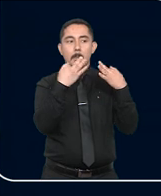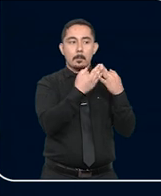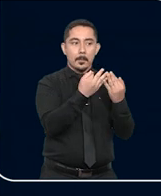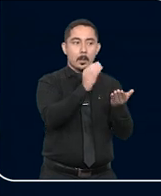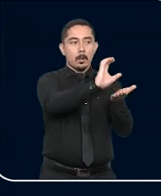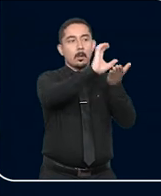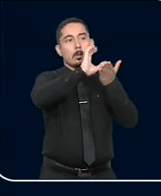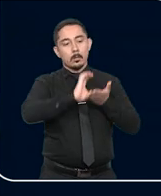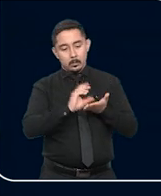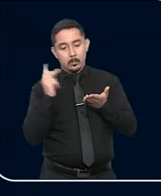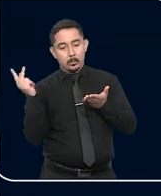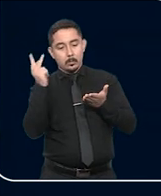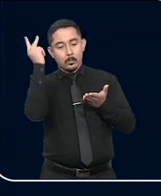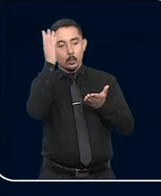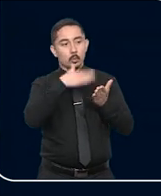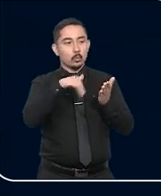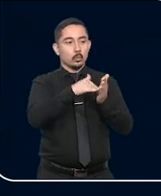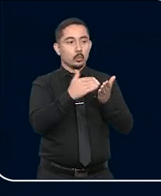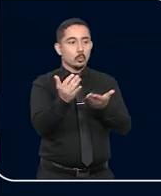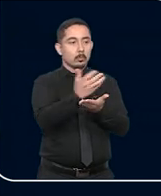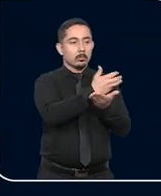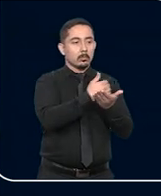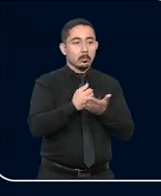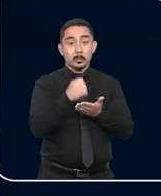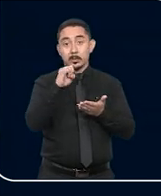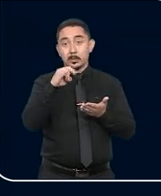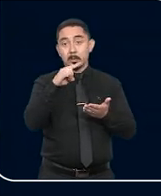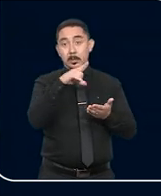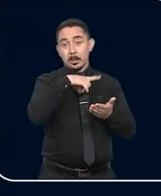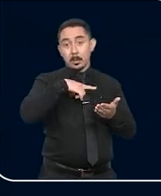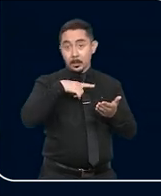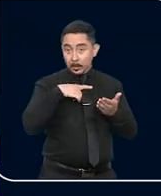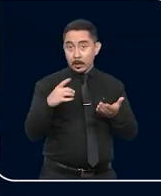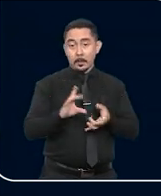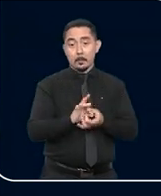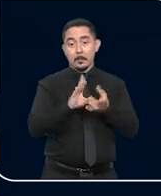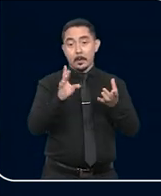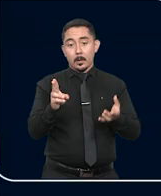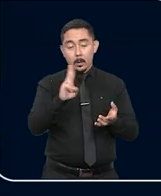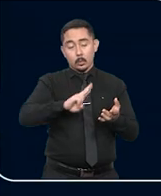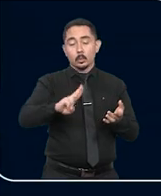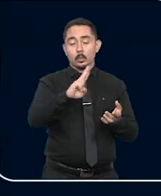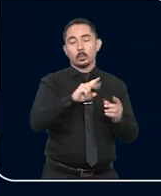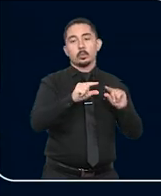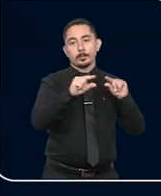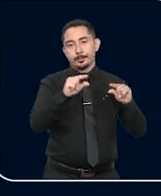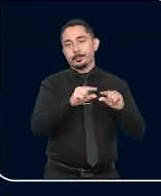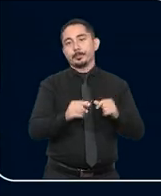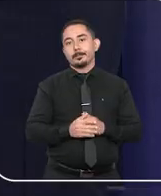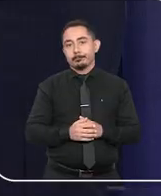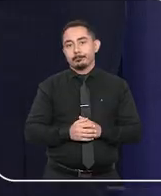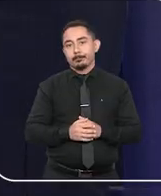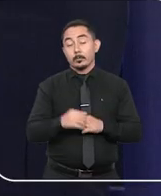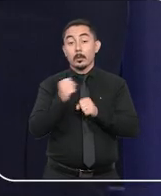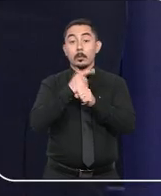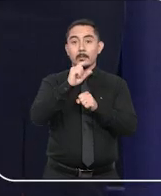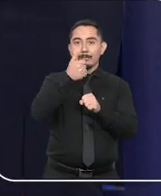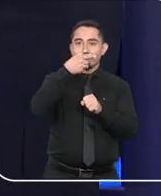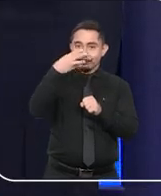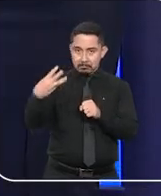deve receber o valor que teria sido cobrado caso a empresa pedisse autorização para usar a obra de Tim Maia.